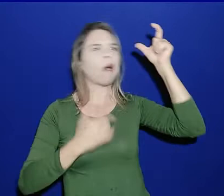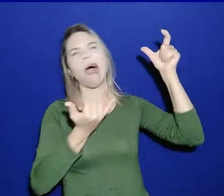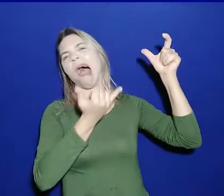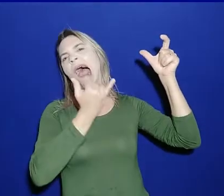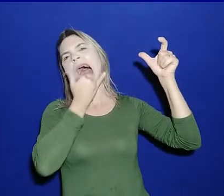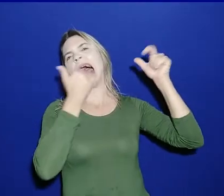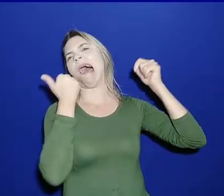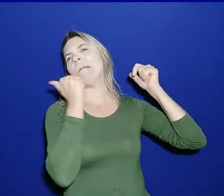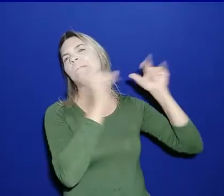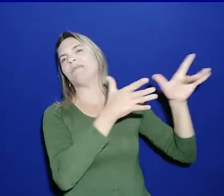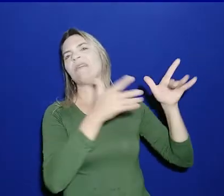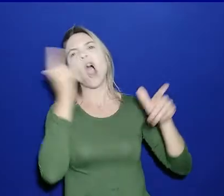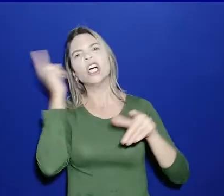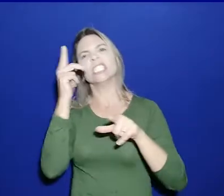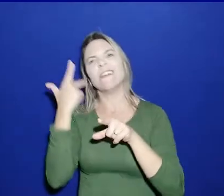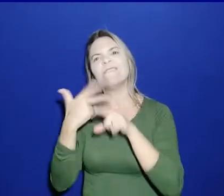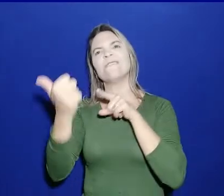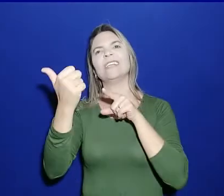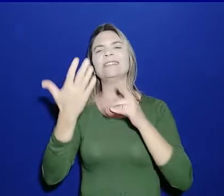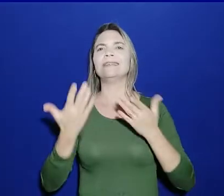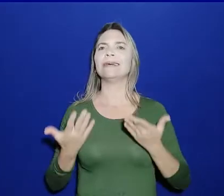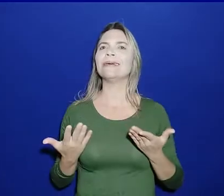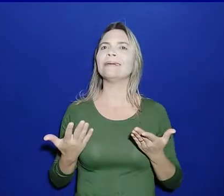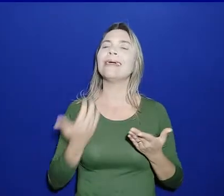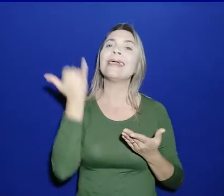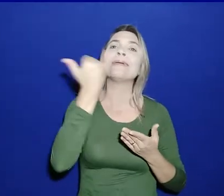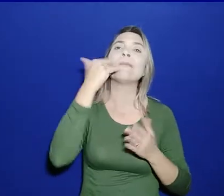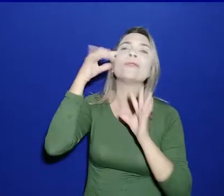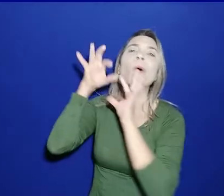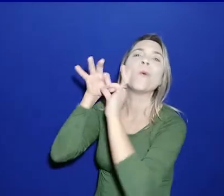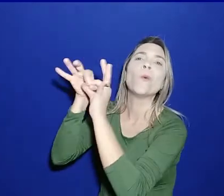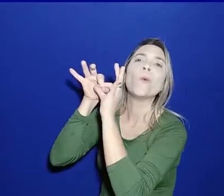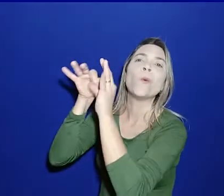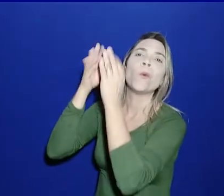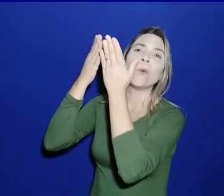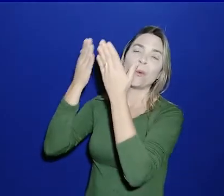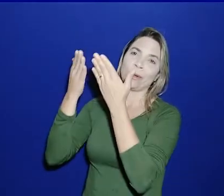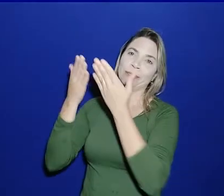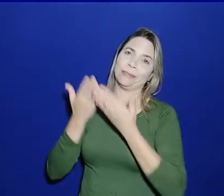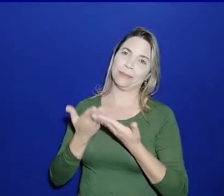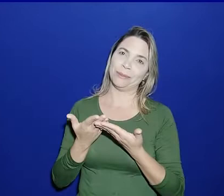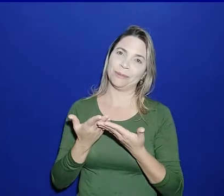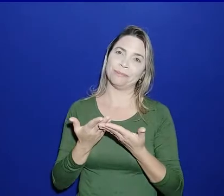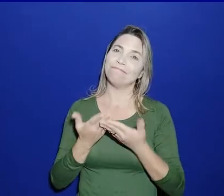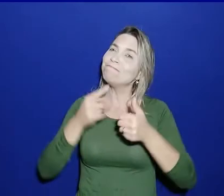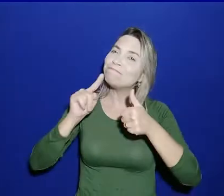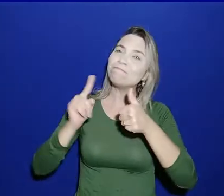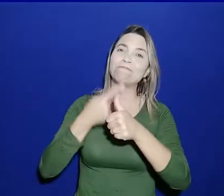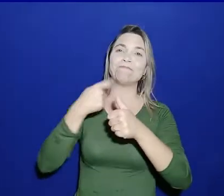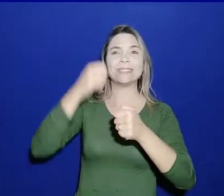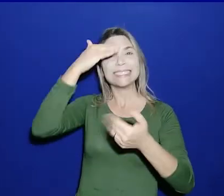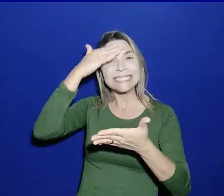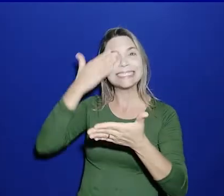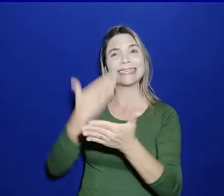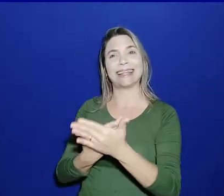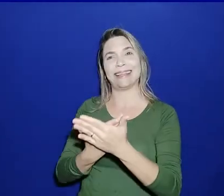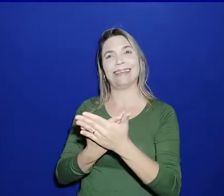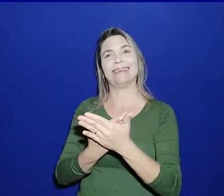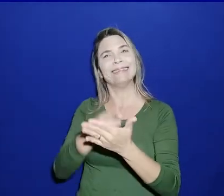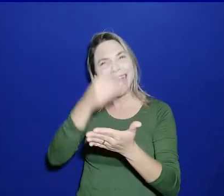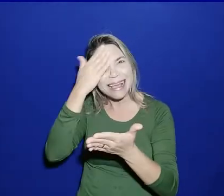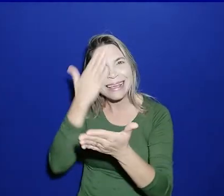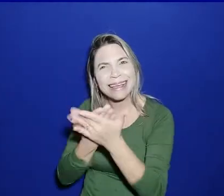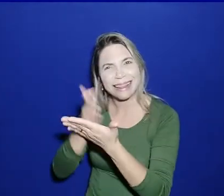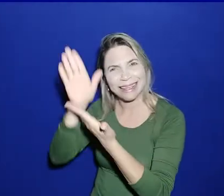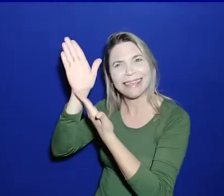a vida eterna. Ter eternamente plena comunhão com Deus. Mas tudo isso começa crendo em Jesus Cristo